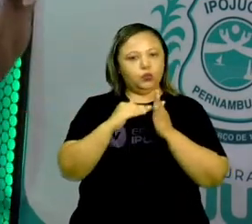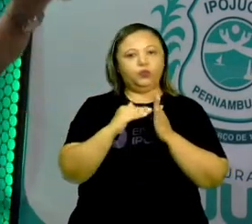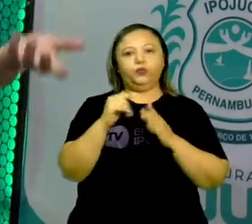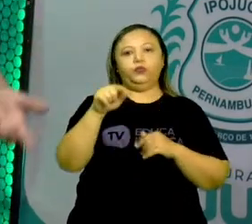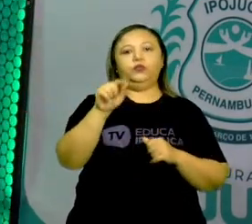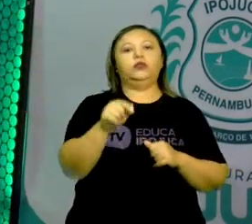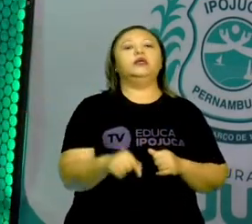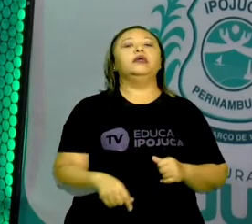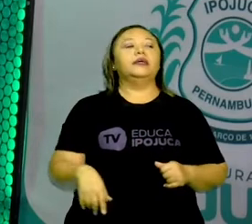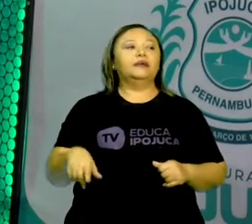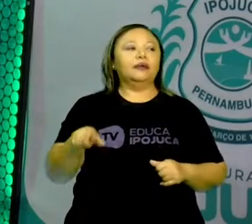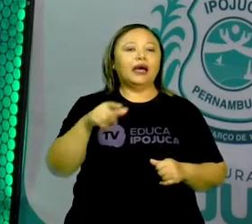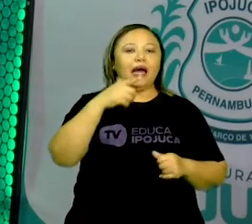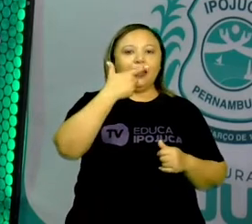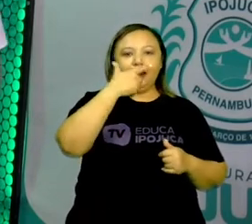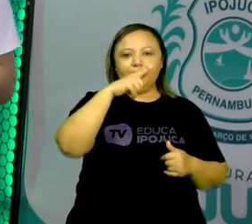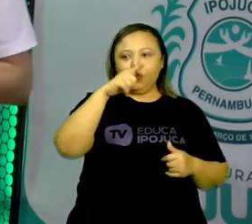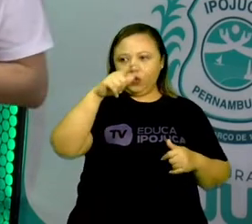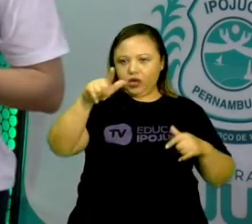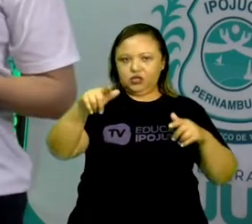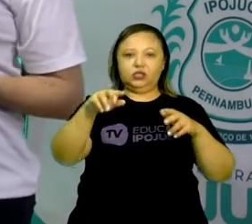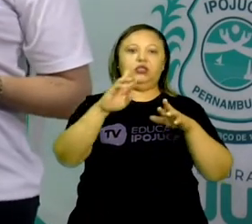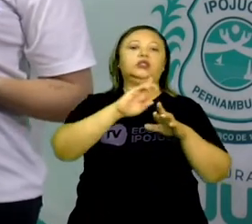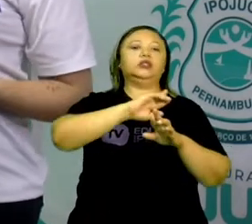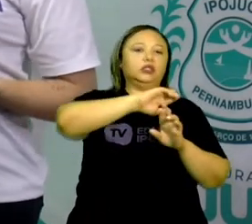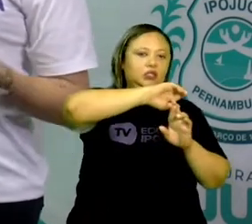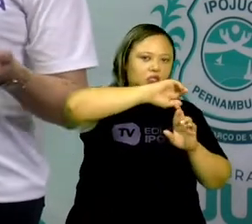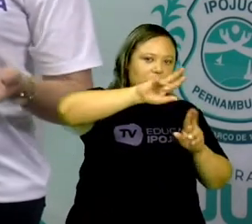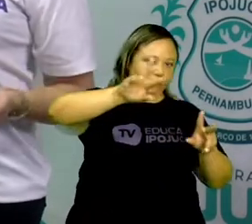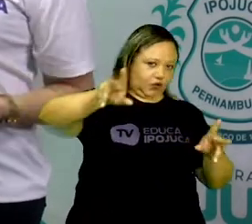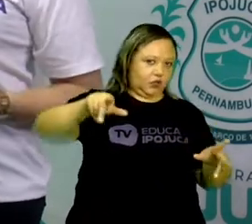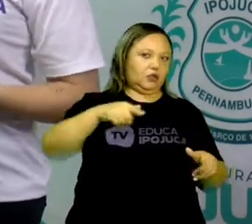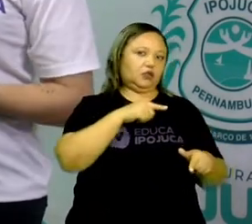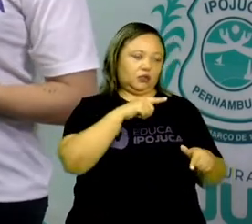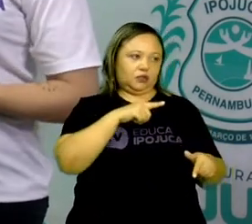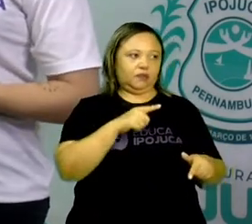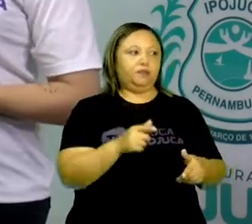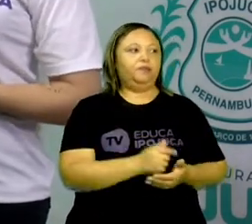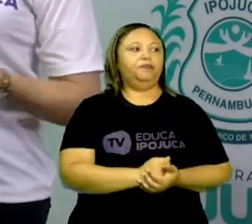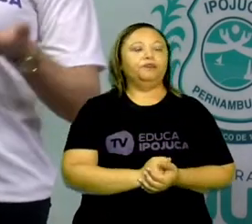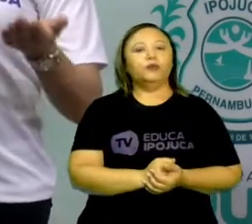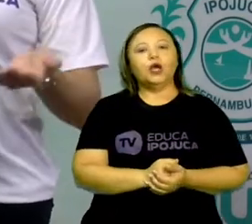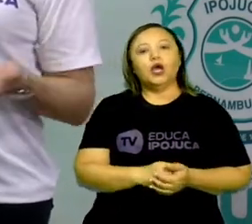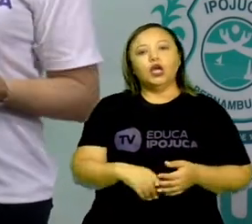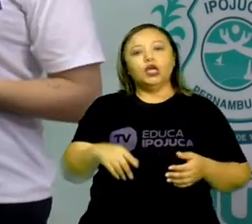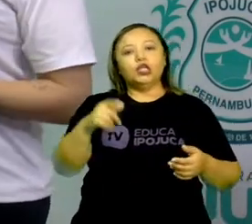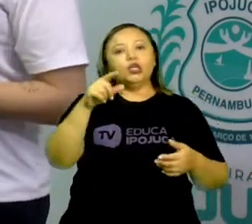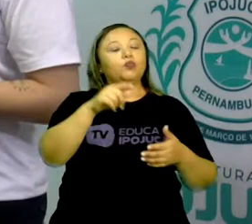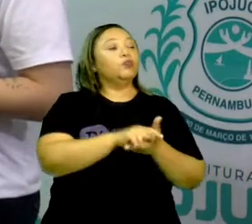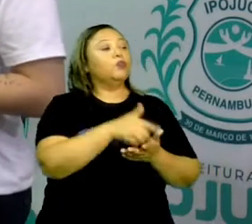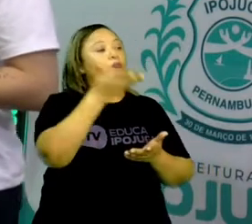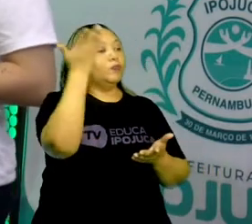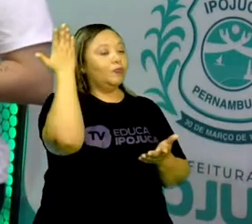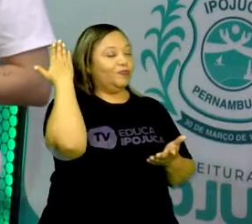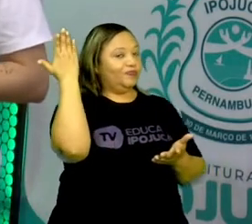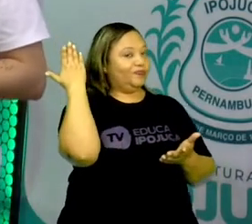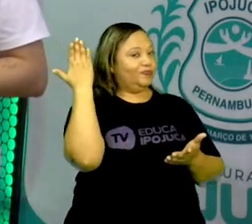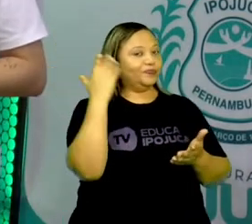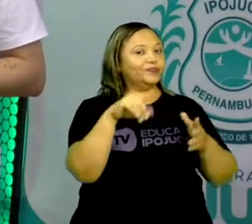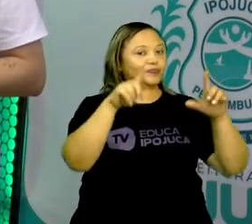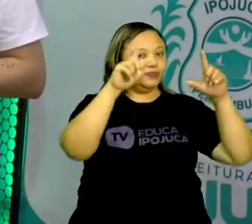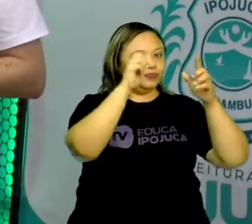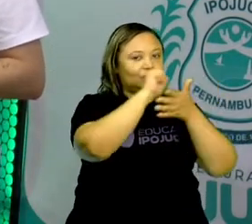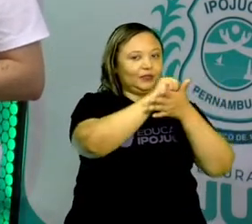acarreta, contribui para que ocorram as variações da língua. E aí nós temos, né, o desafio, que era